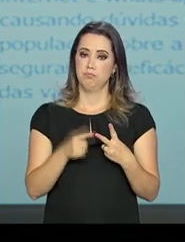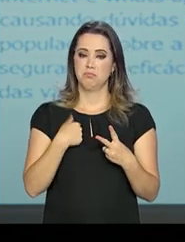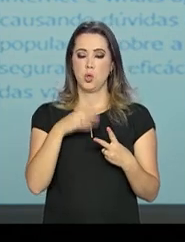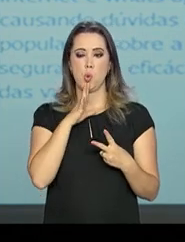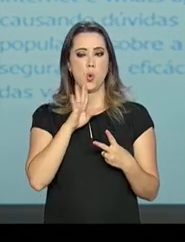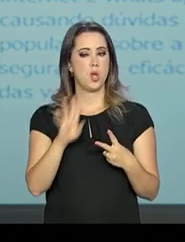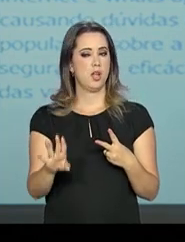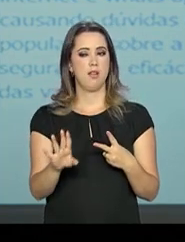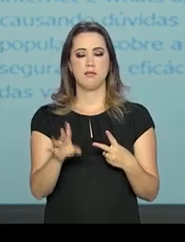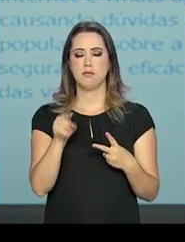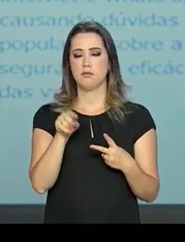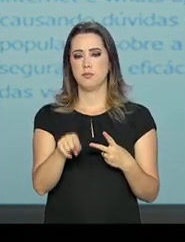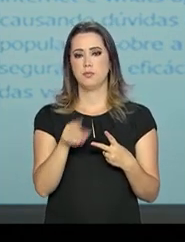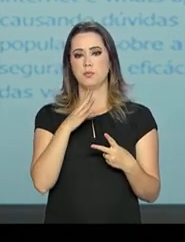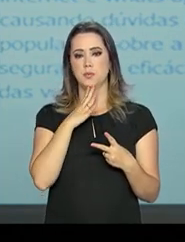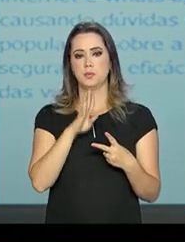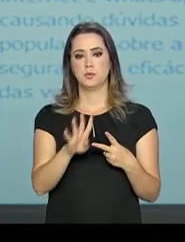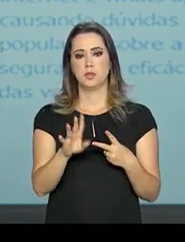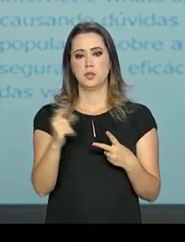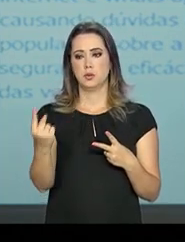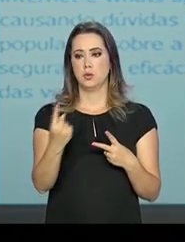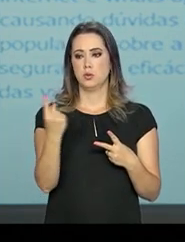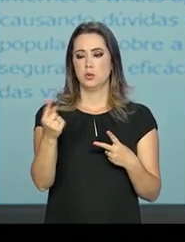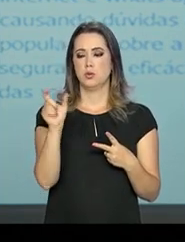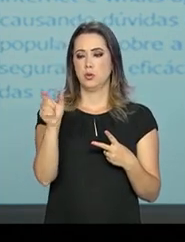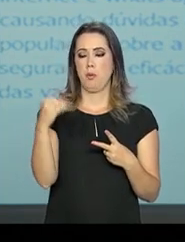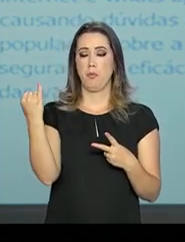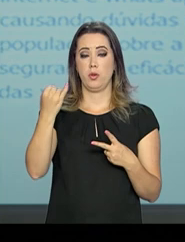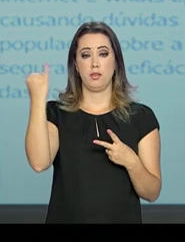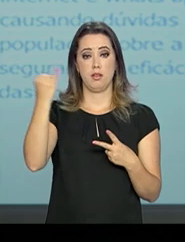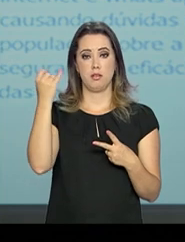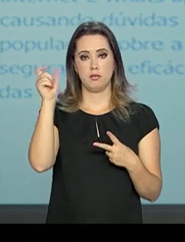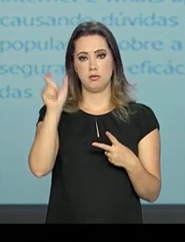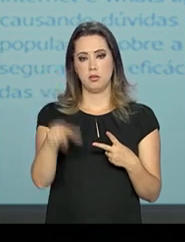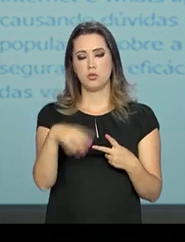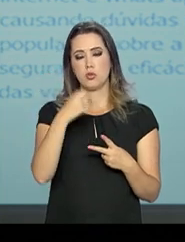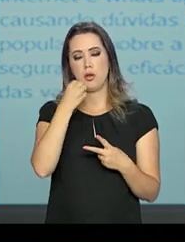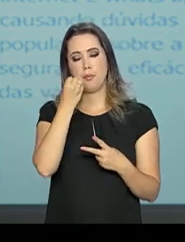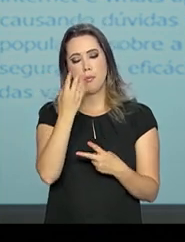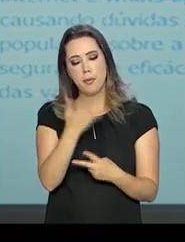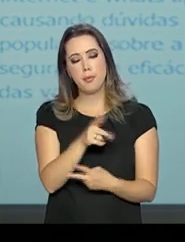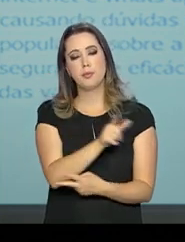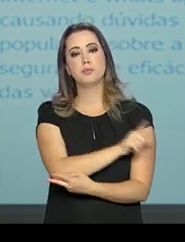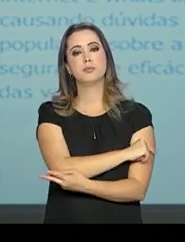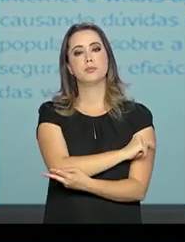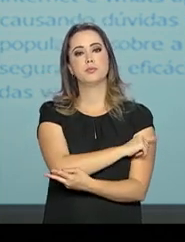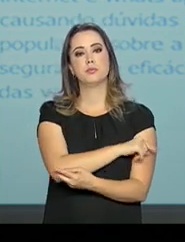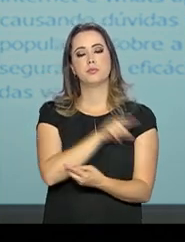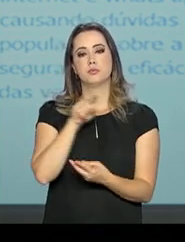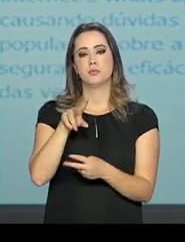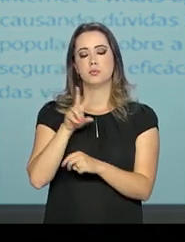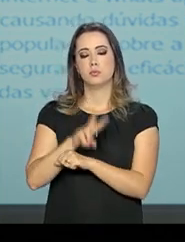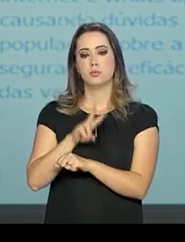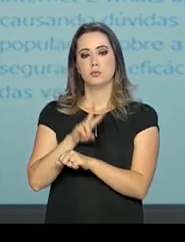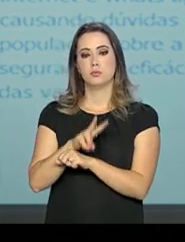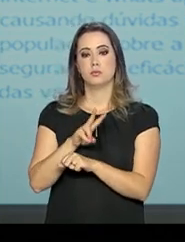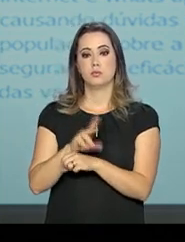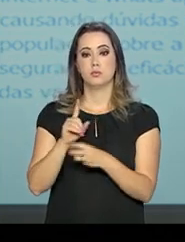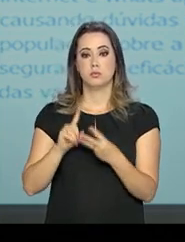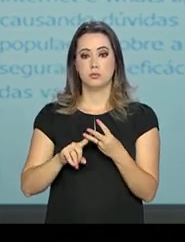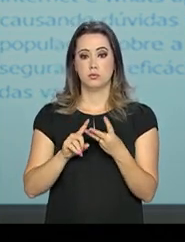desconhecimento é individual sobre a importância do benefício da vacina e da sua proteção